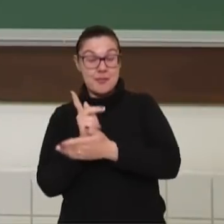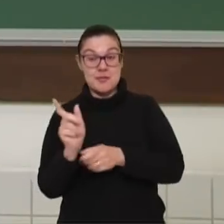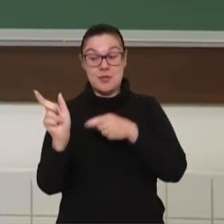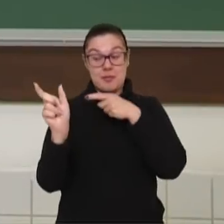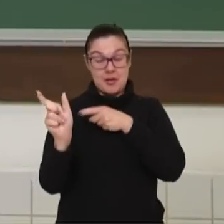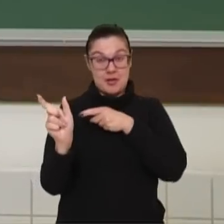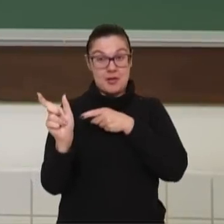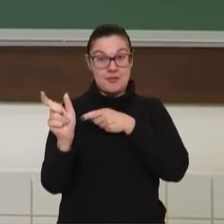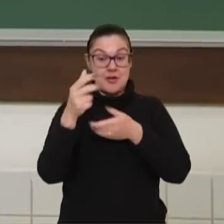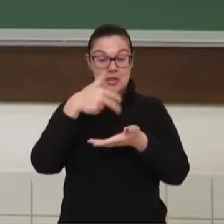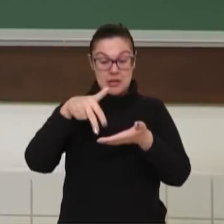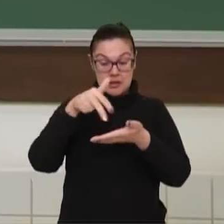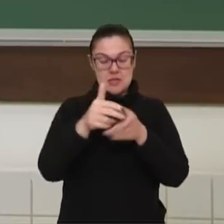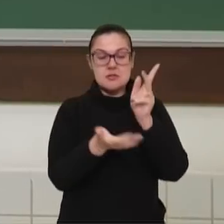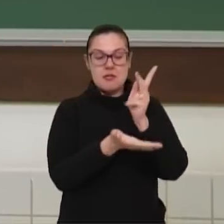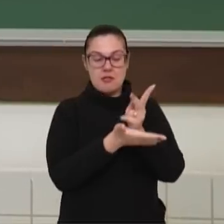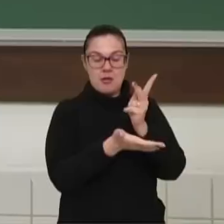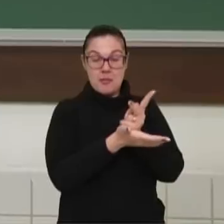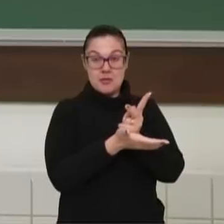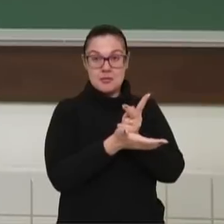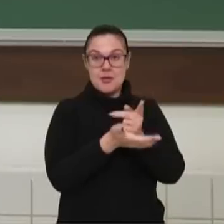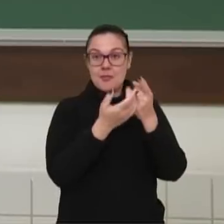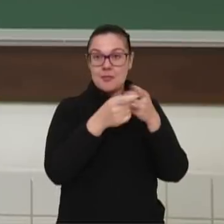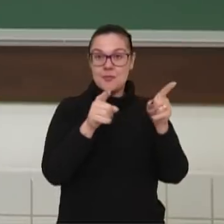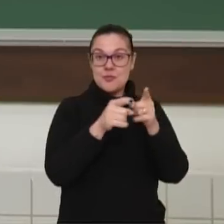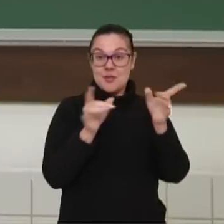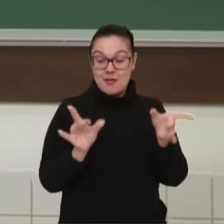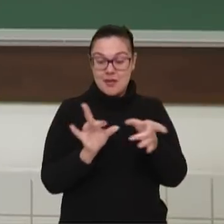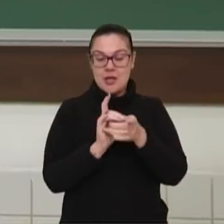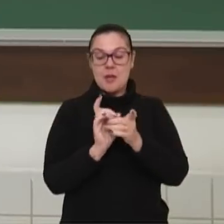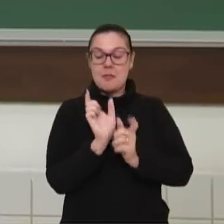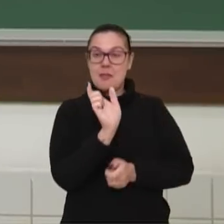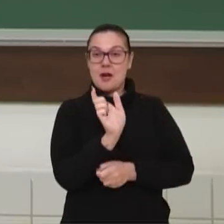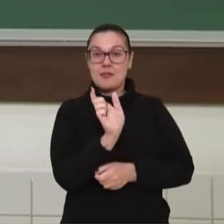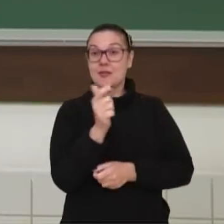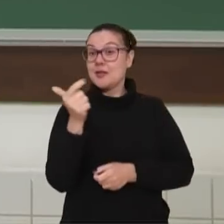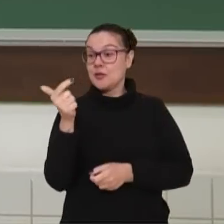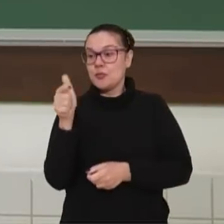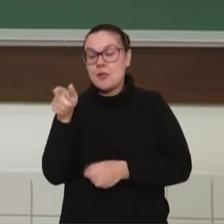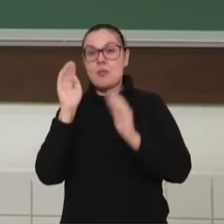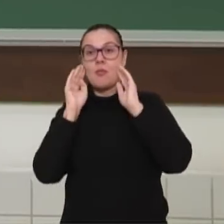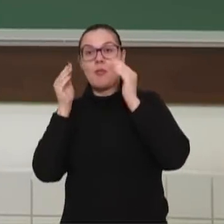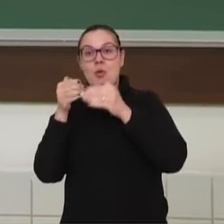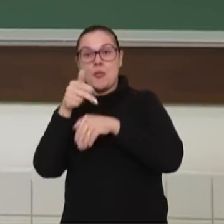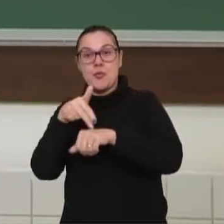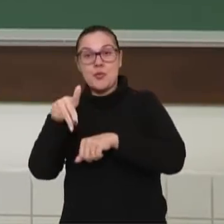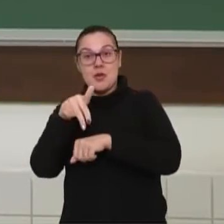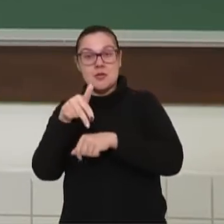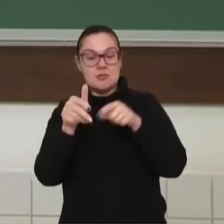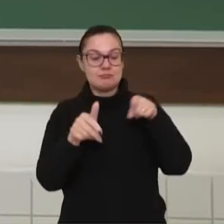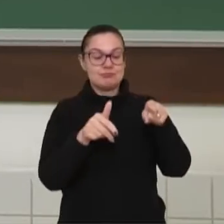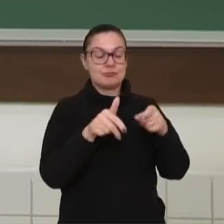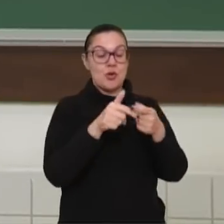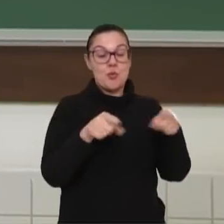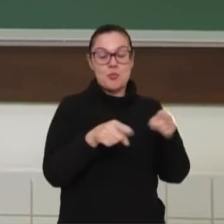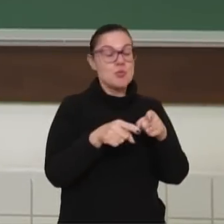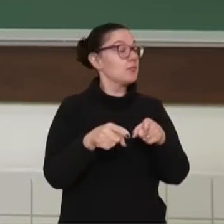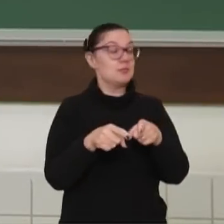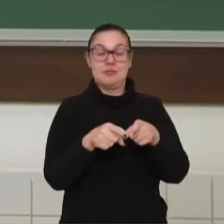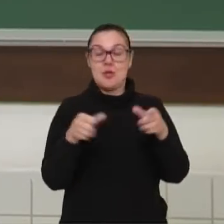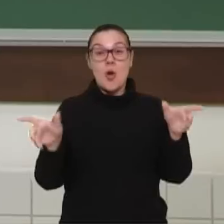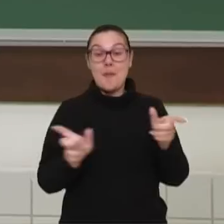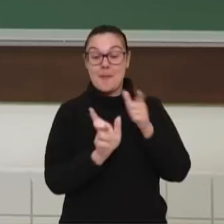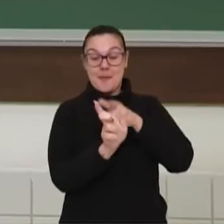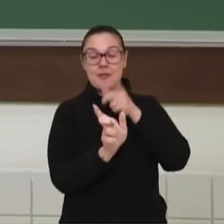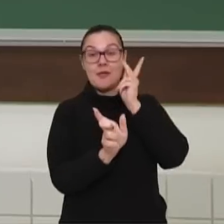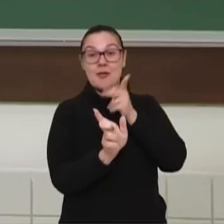refere à dança é música. Então não existe uma palavra separada para dança e música. Então em vários locais, dança